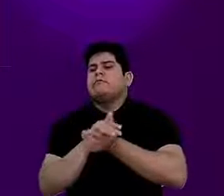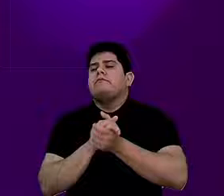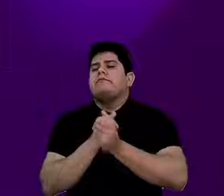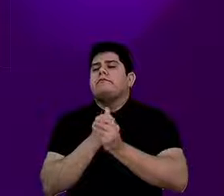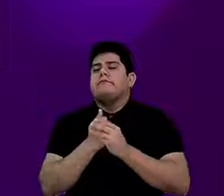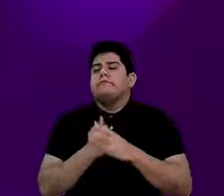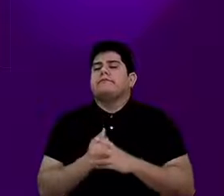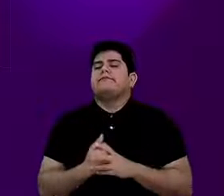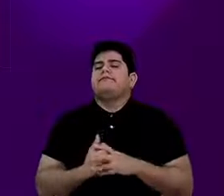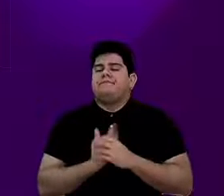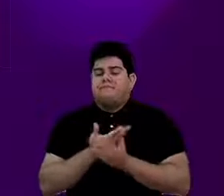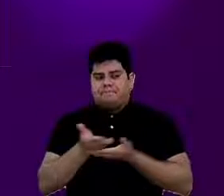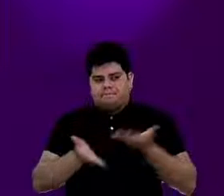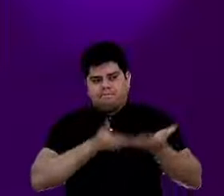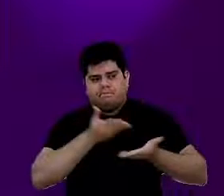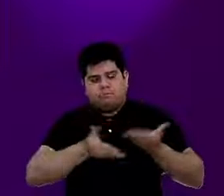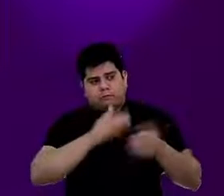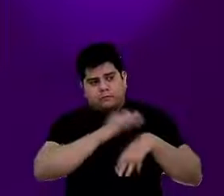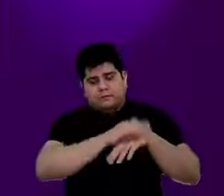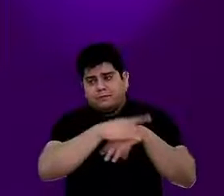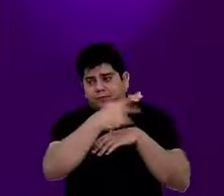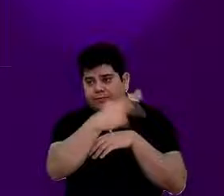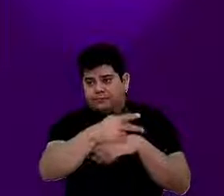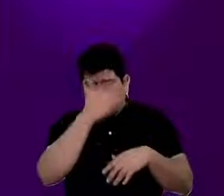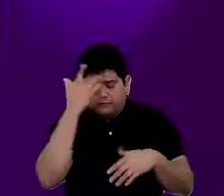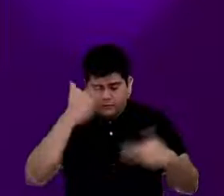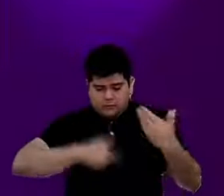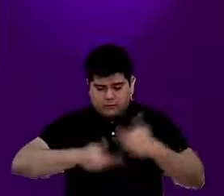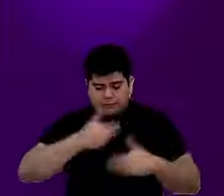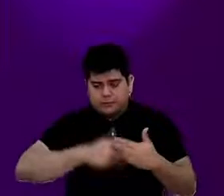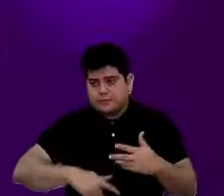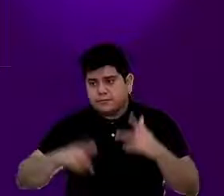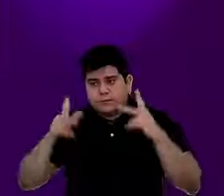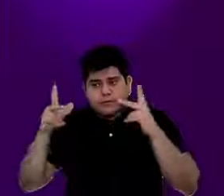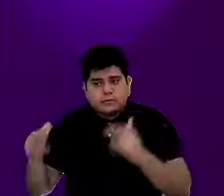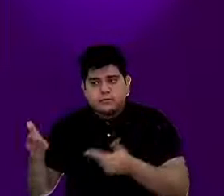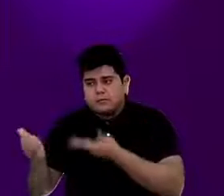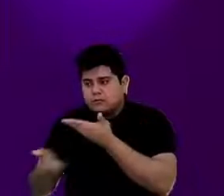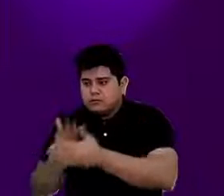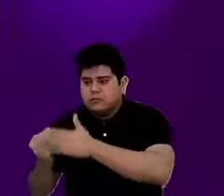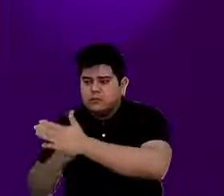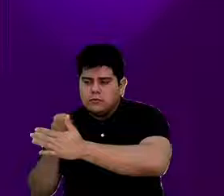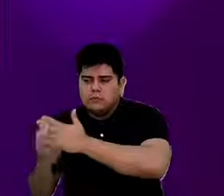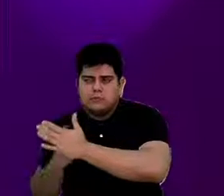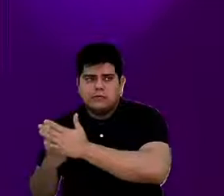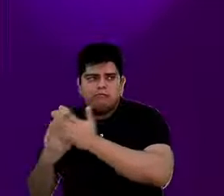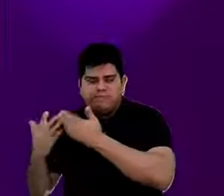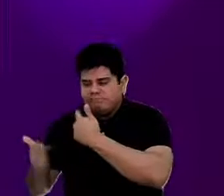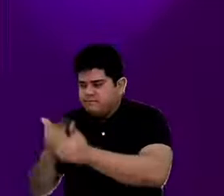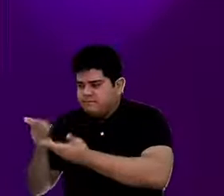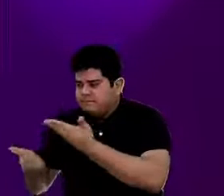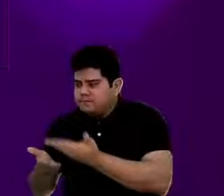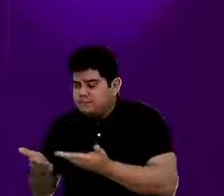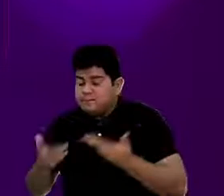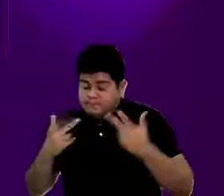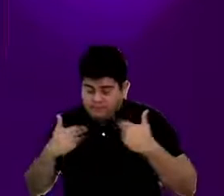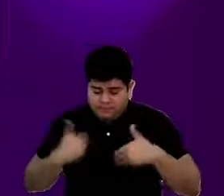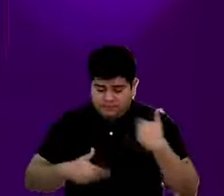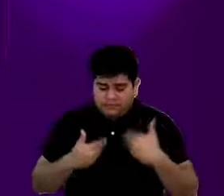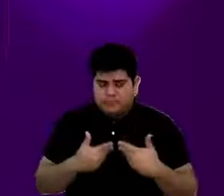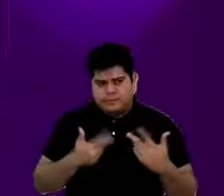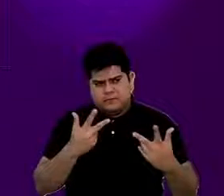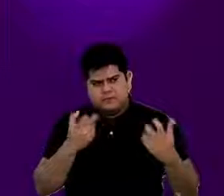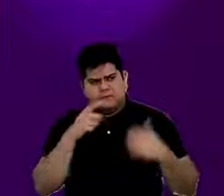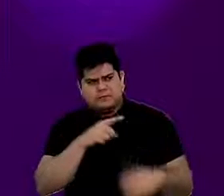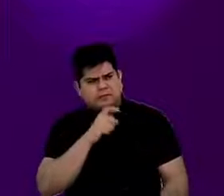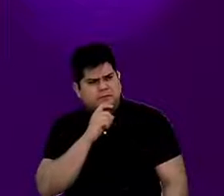cuidassem tão bem da sua pessoa física quanto cuidavam das suas empresas, dos seus trabalhos. Eu observava que eles